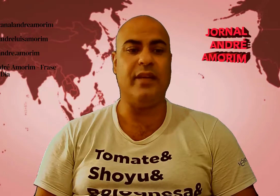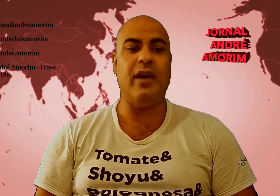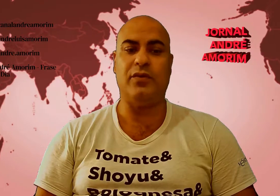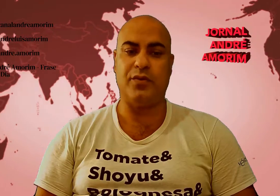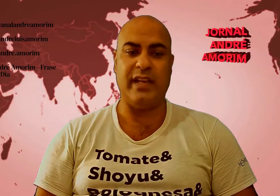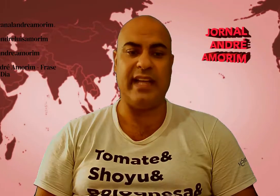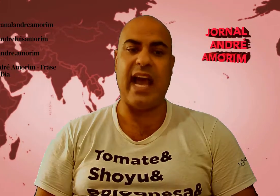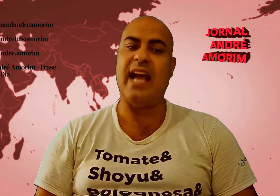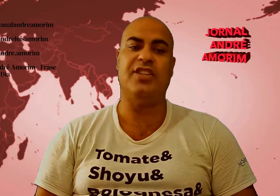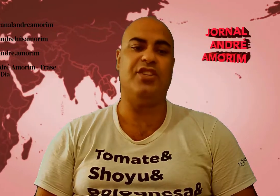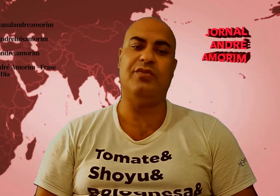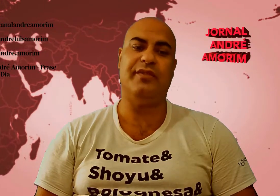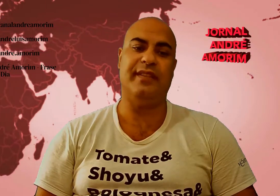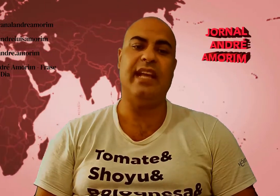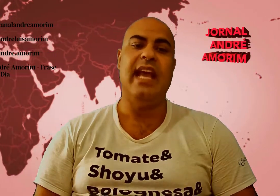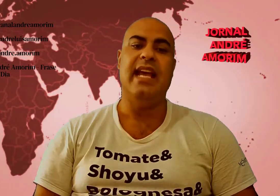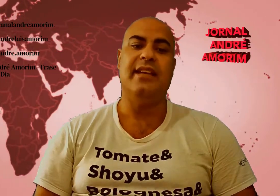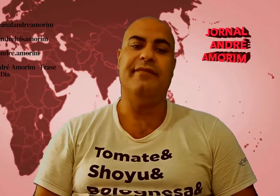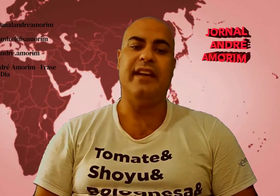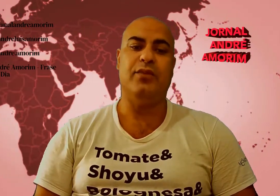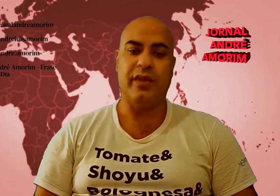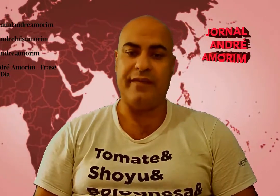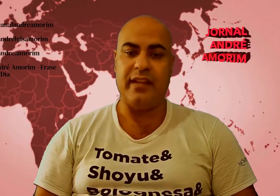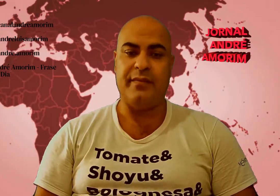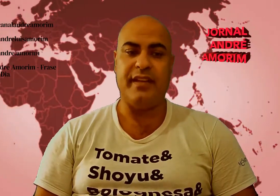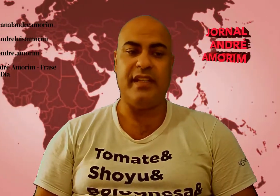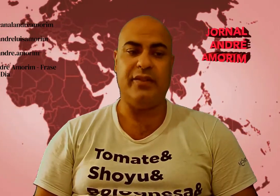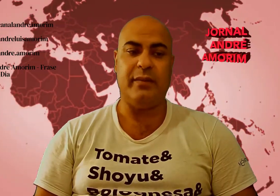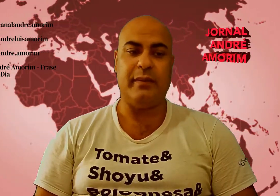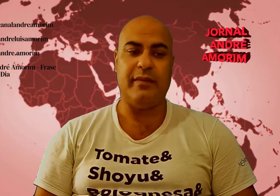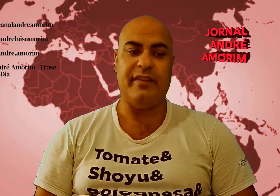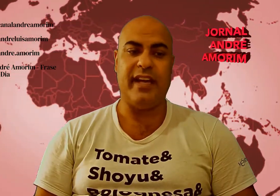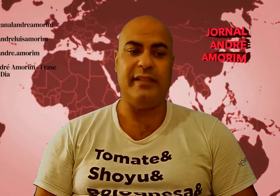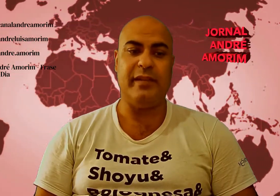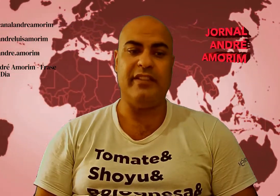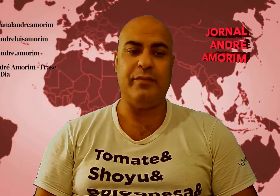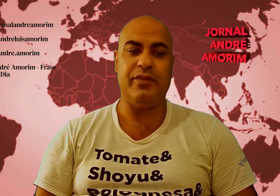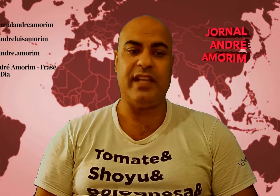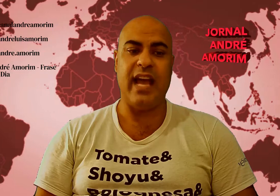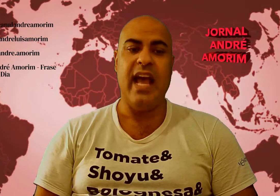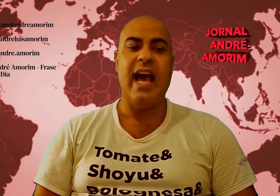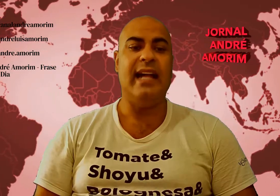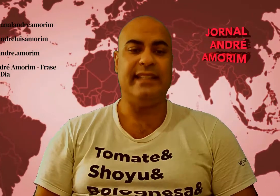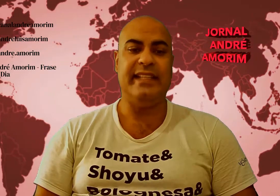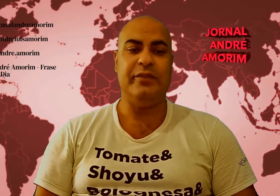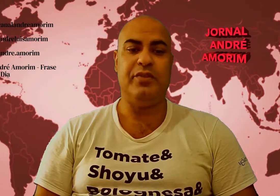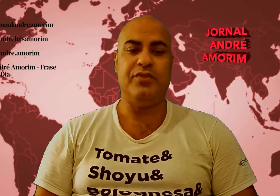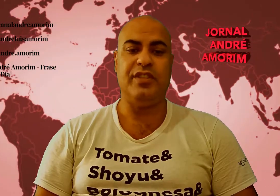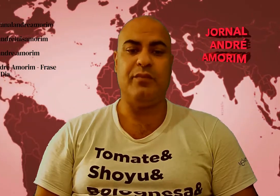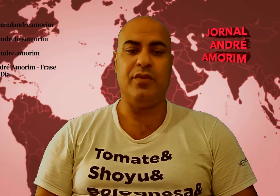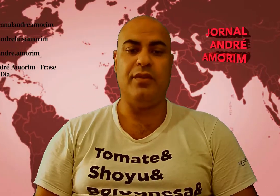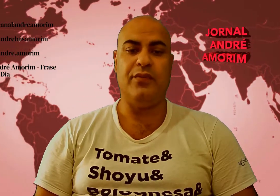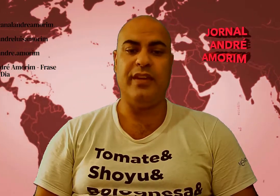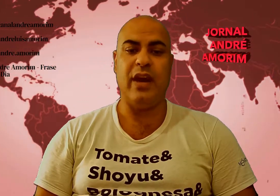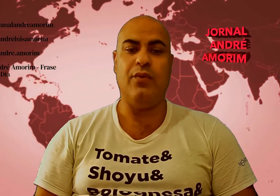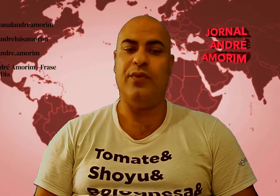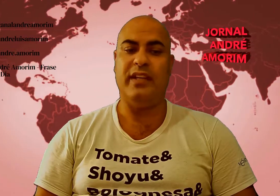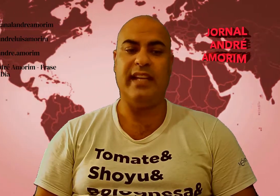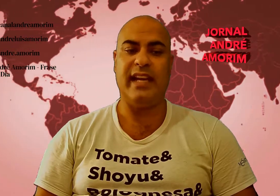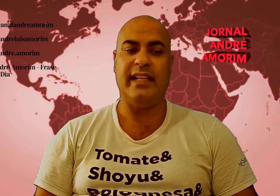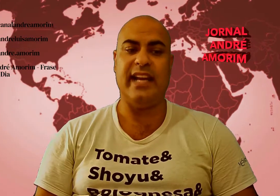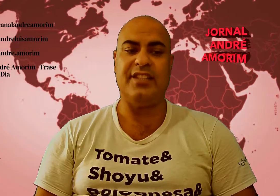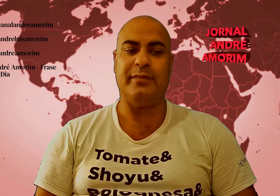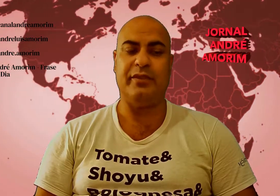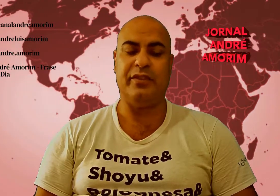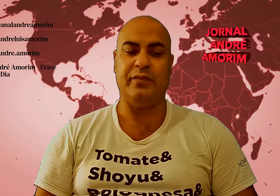criando um padrão alto de qualidade, estilo de vida, que vai do café da manhã que sua prima faz para você postar, até seu pedido de namoro, que foi algo